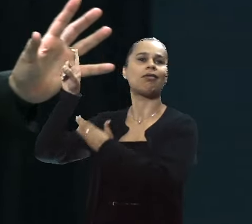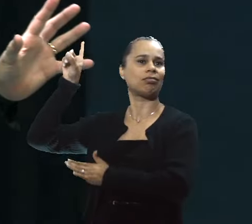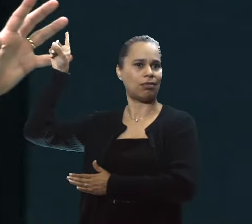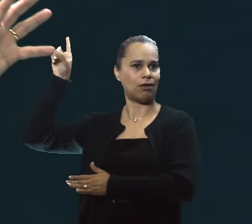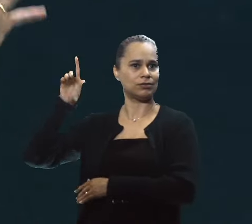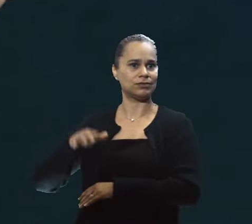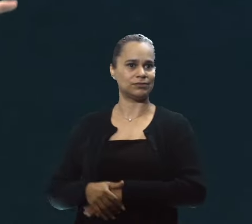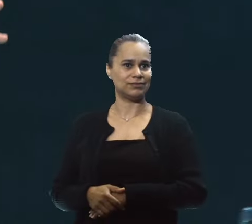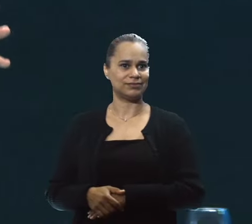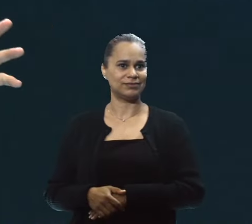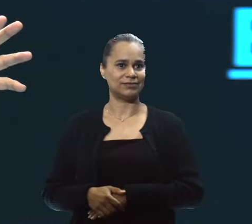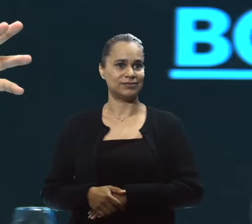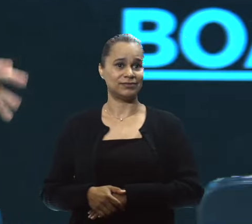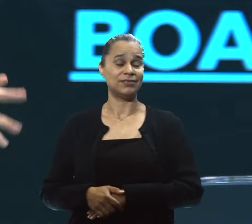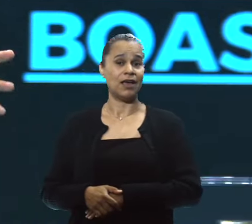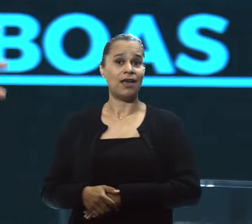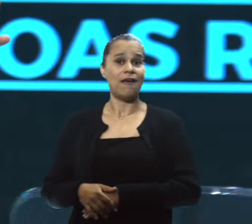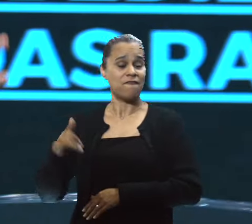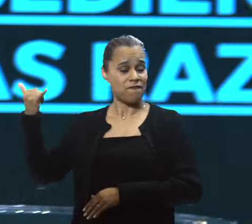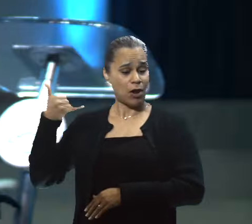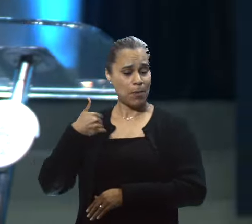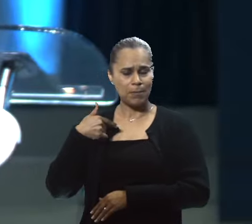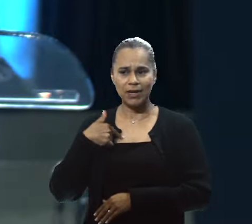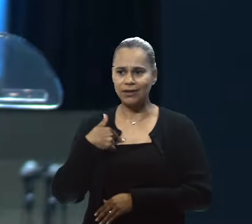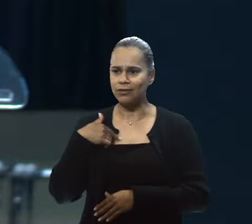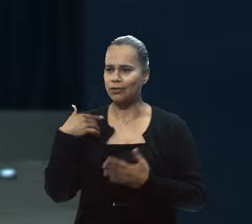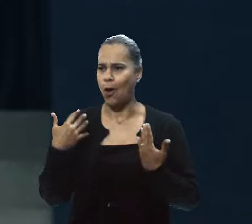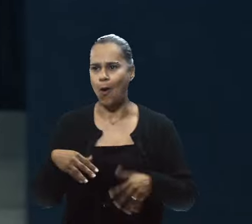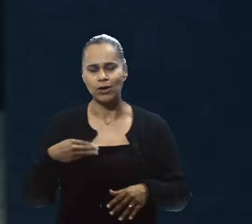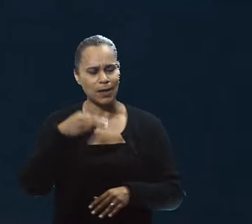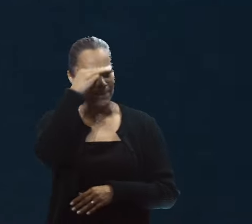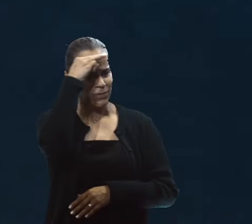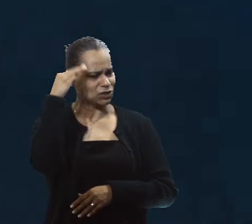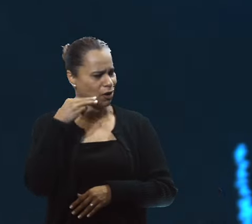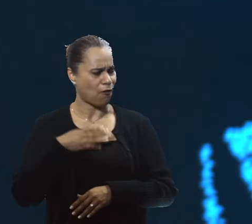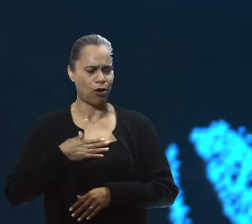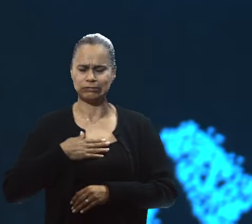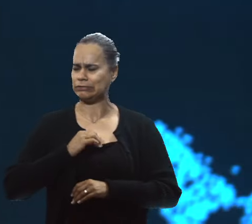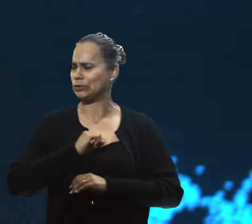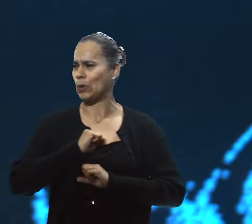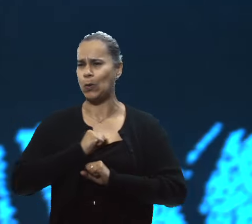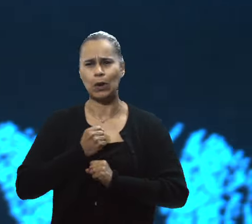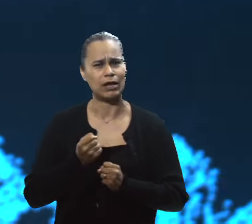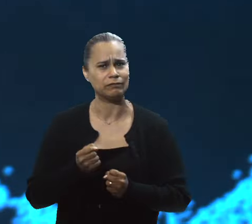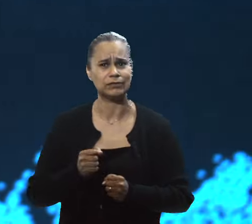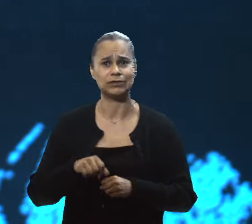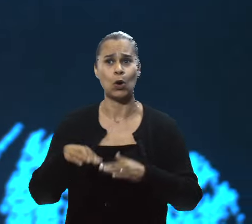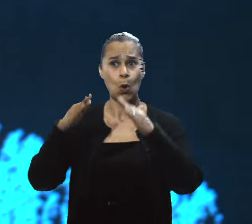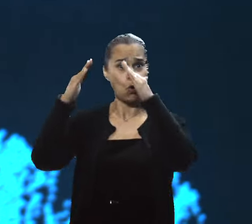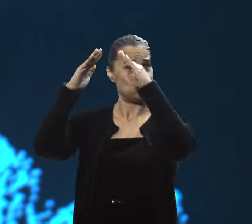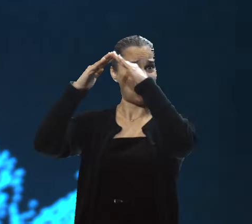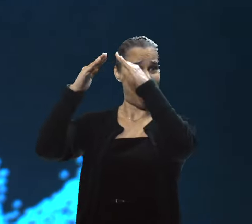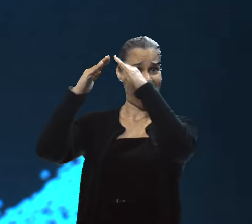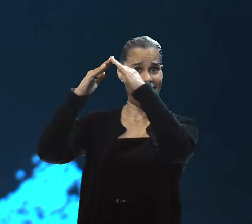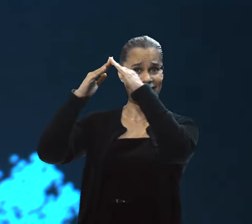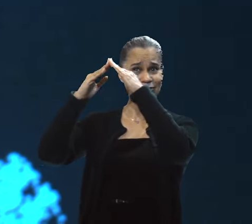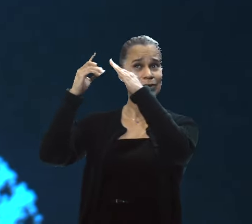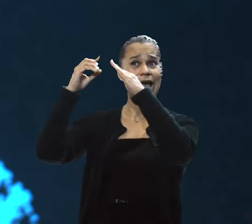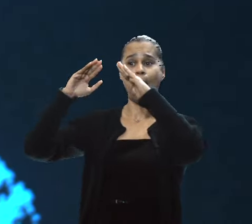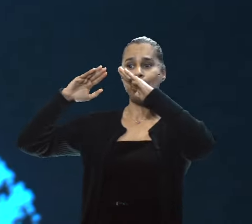horrível. A gente não conseguiu ficar lá muito tempo. Um dia desabou o telhado da